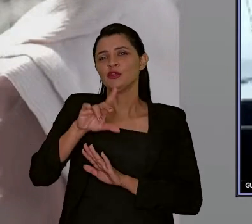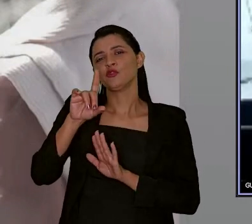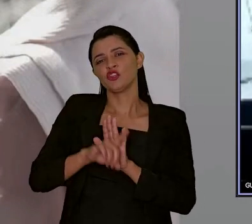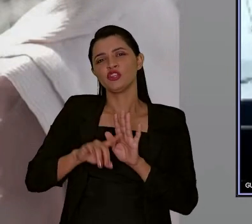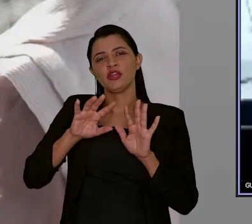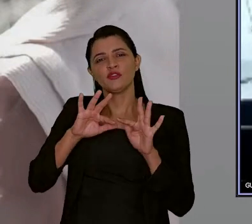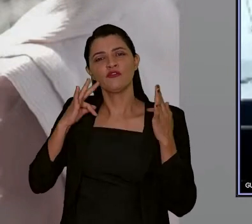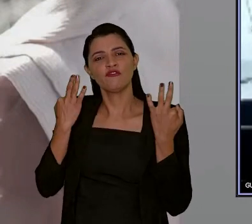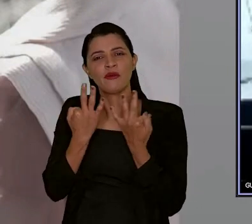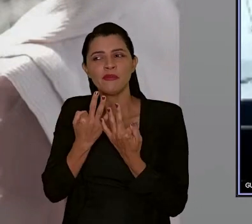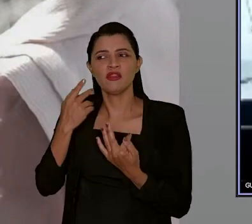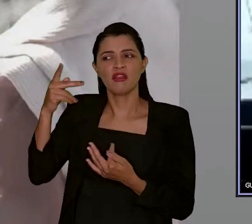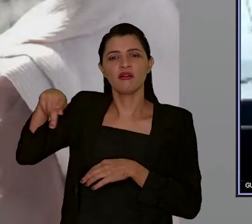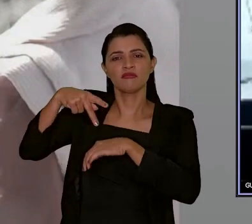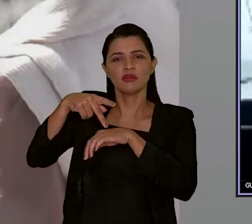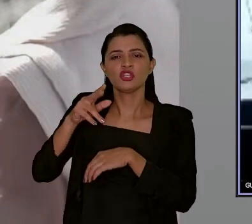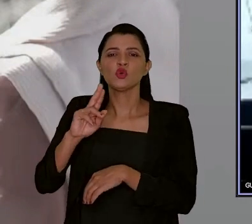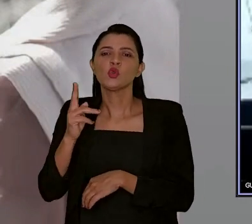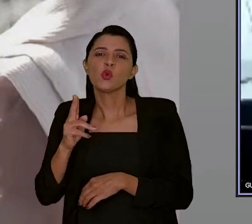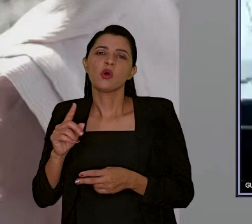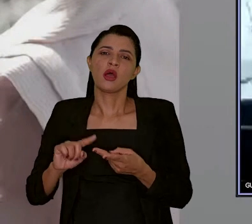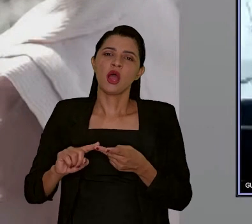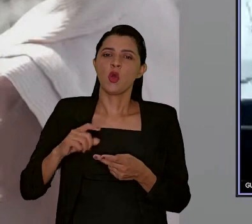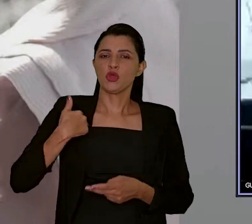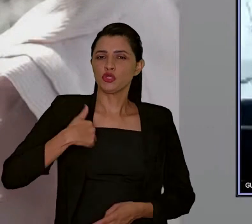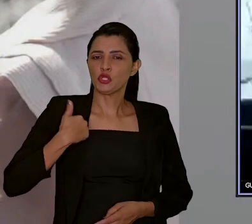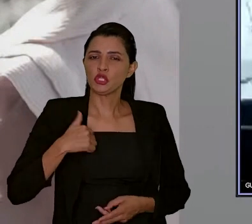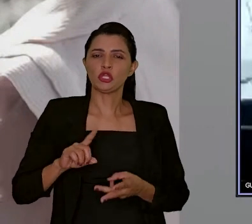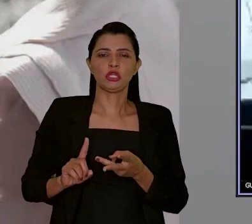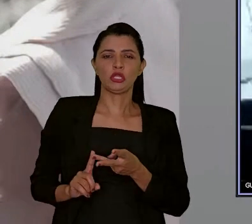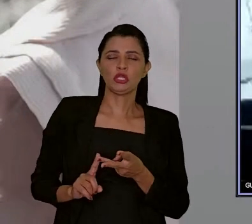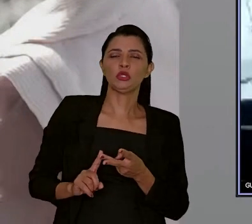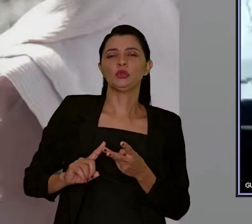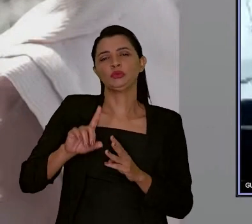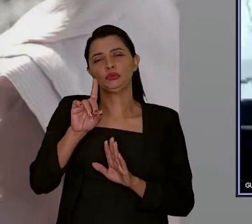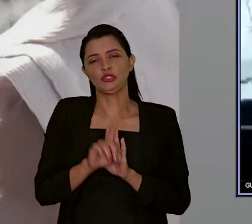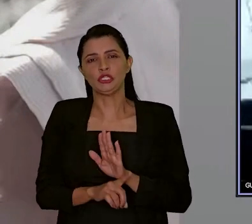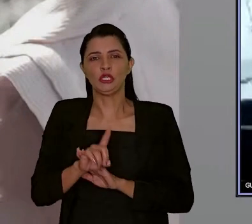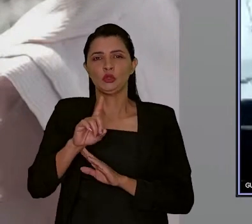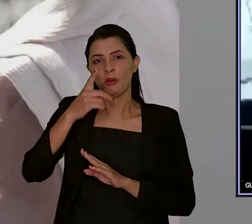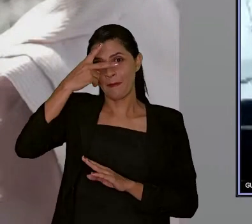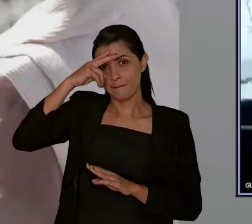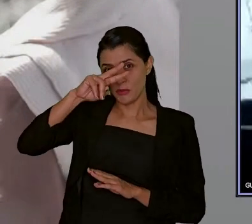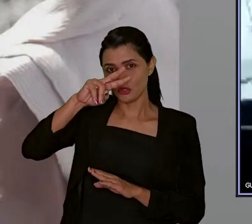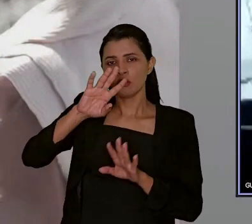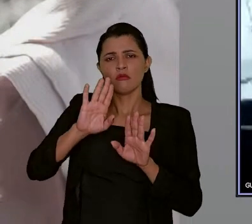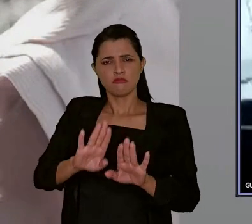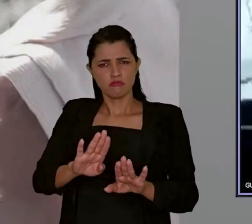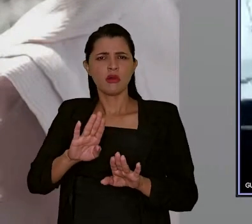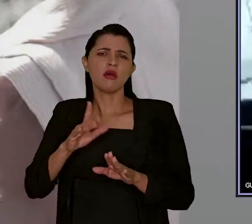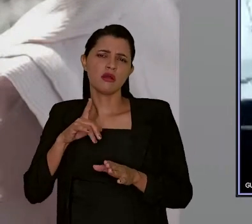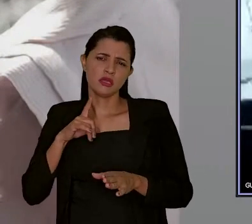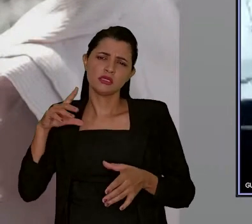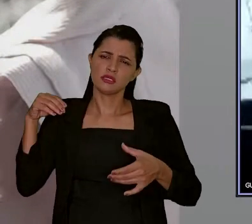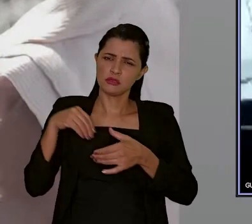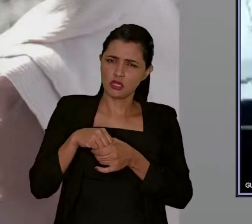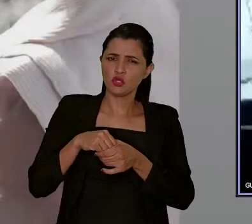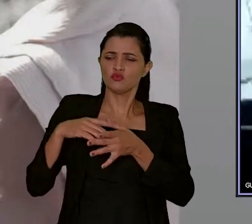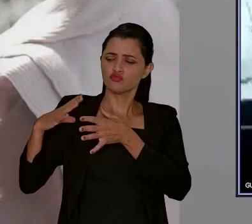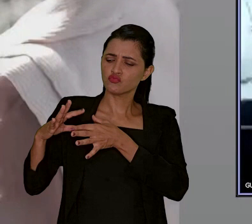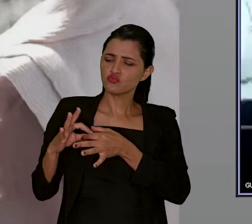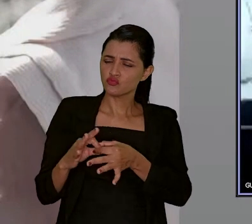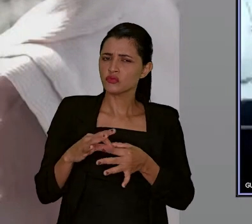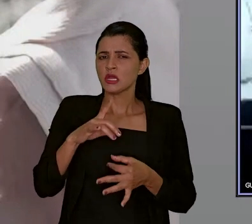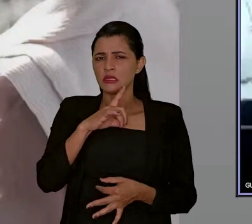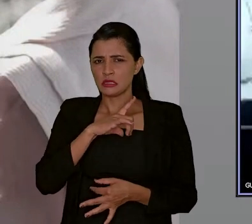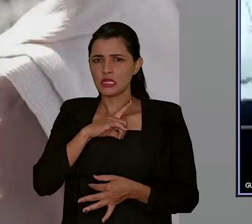uruguai, do direito argentino, do direito mexicano, mas, obviamente, dentro de um concerto